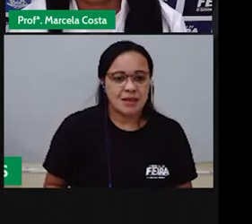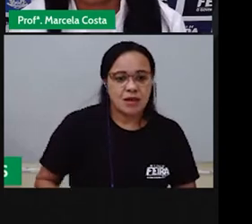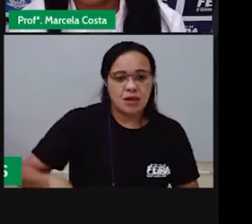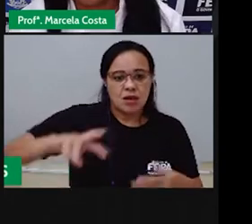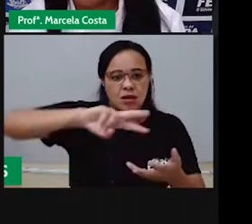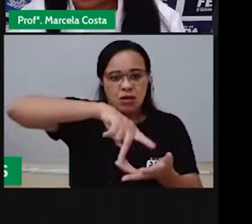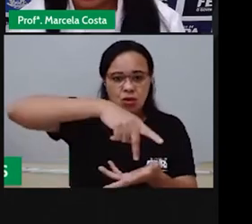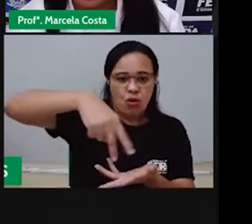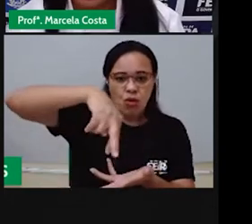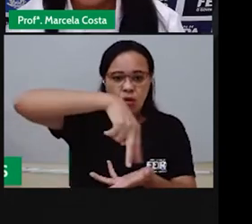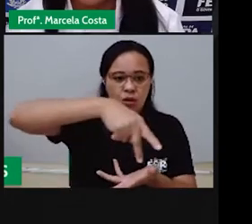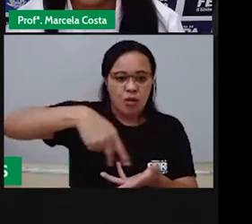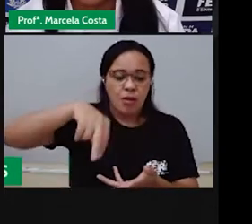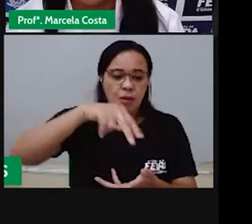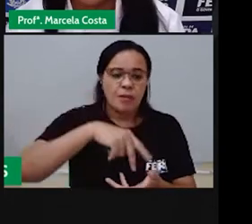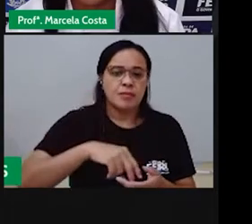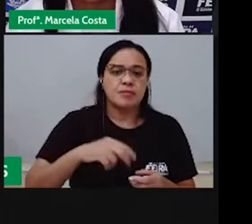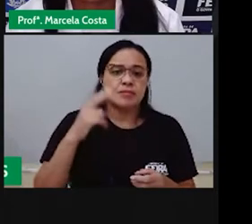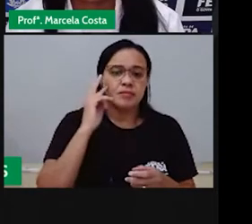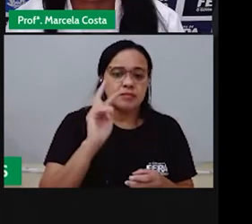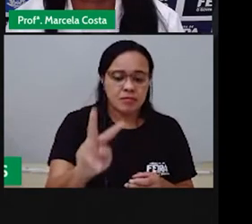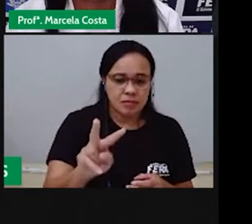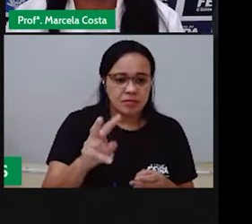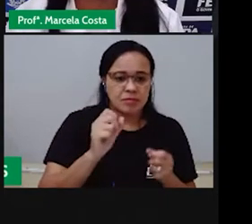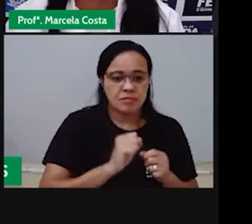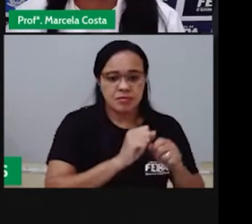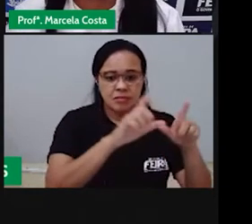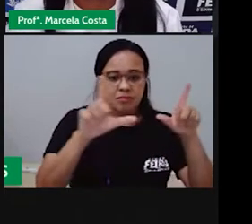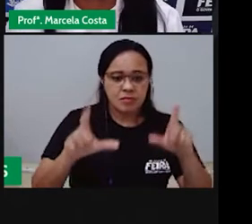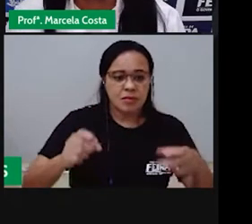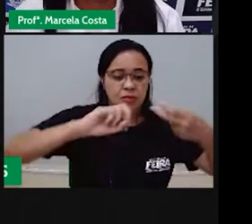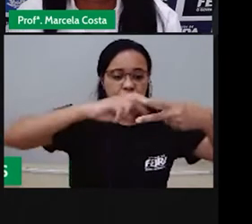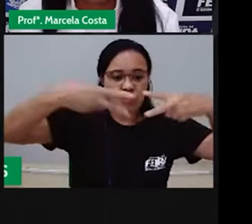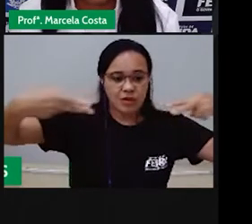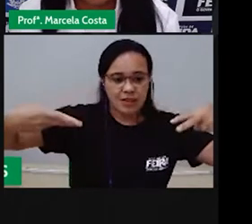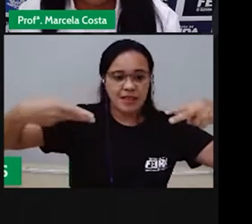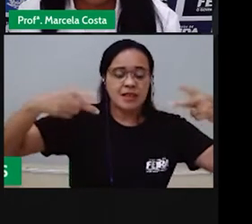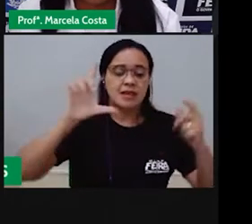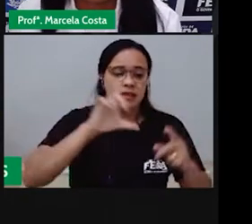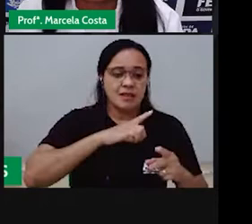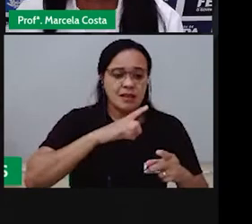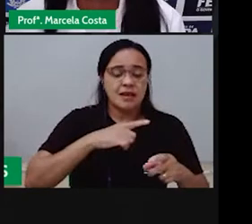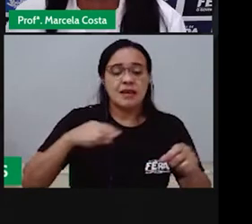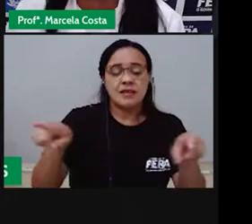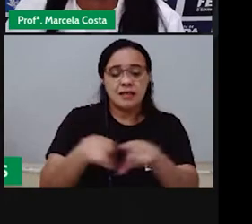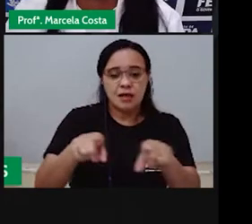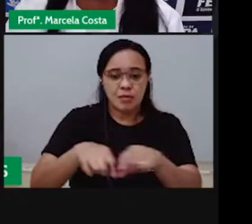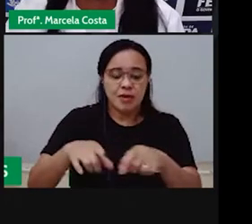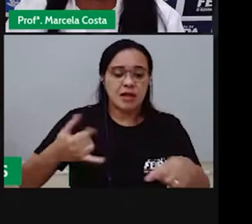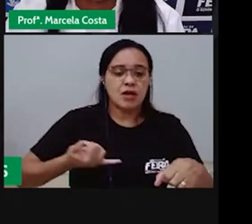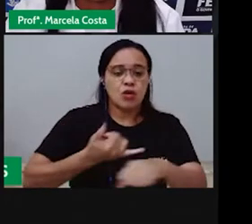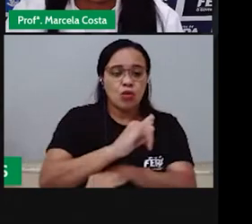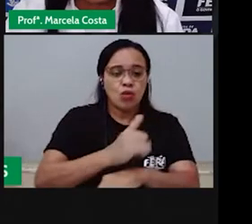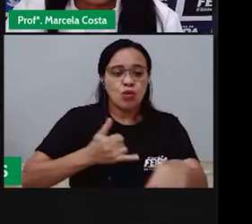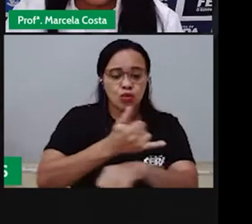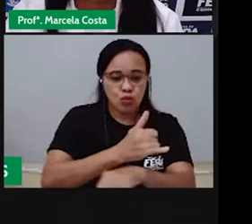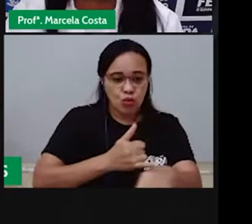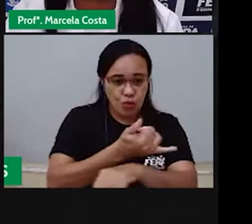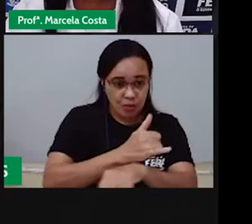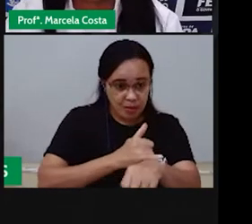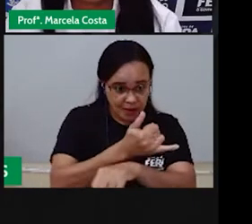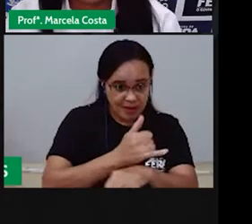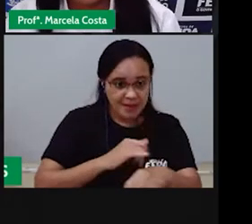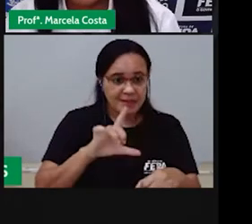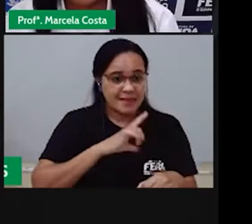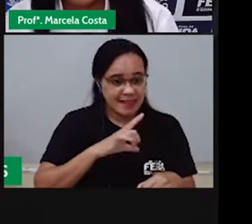Forró Xote, é uma mostra de dança. Ele está disponível no YouTube. Você consegue acessar